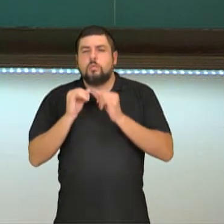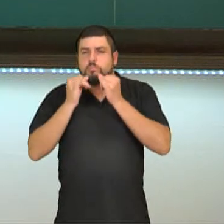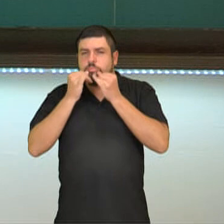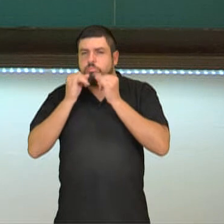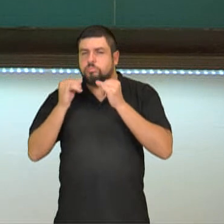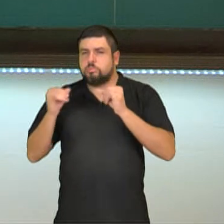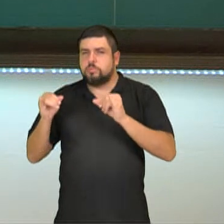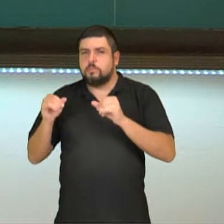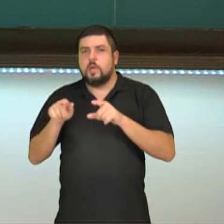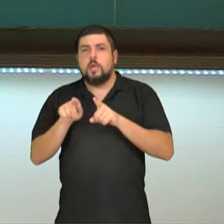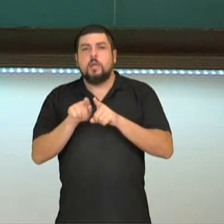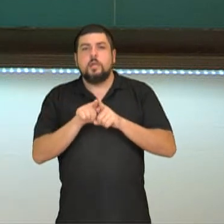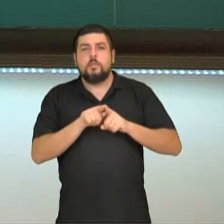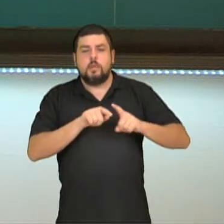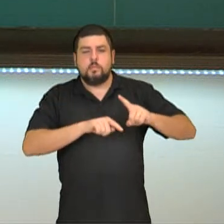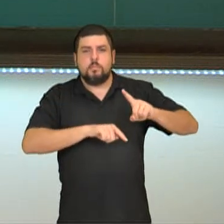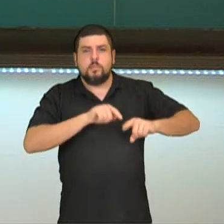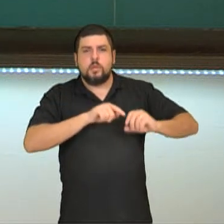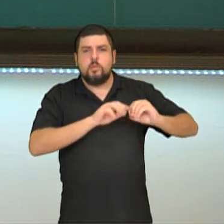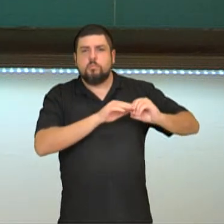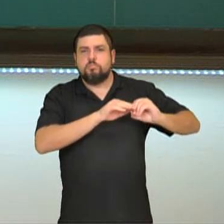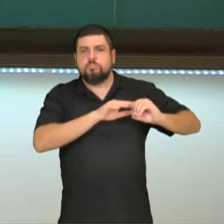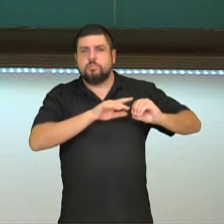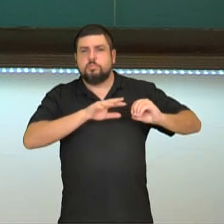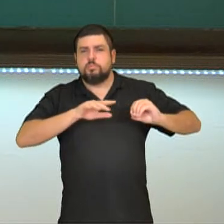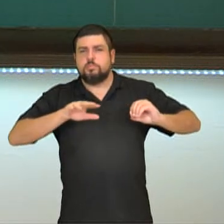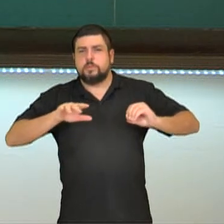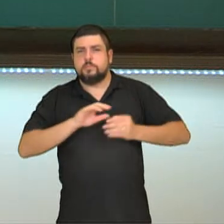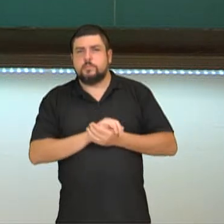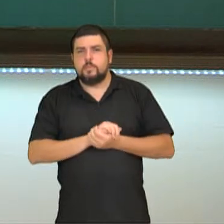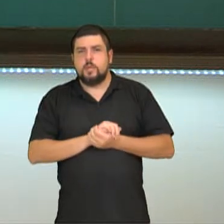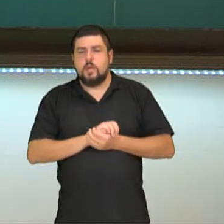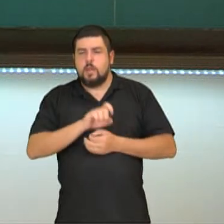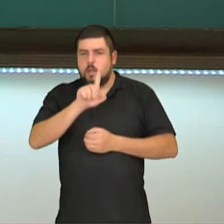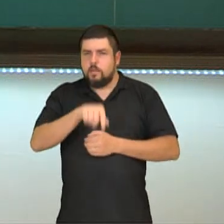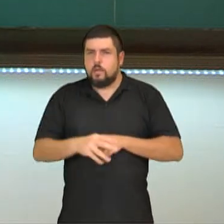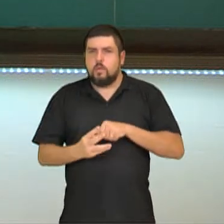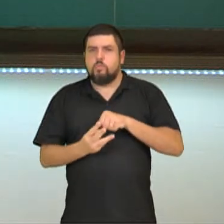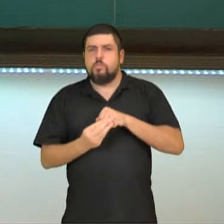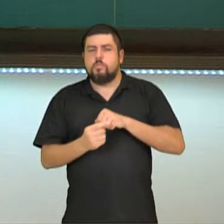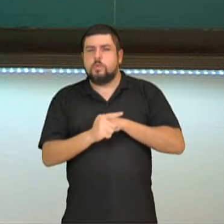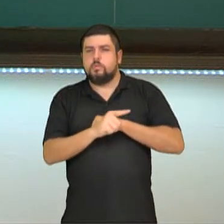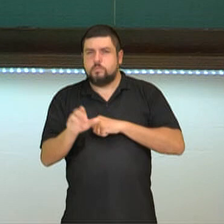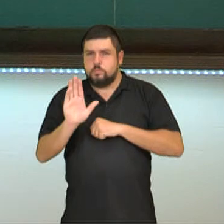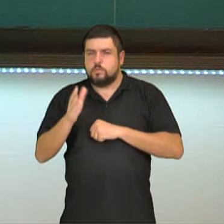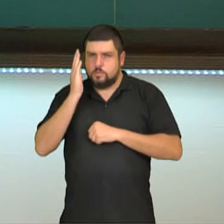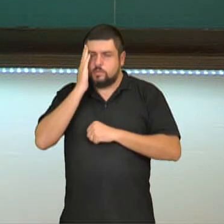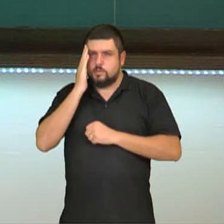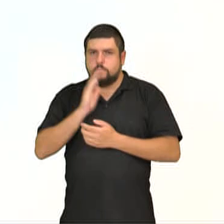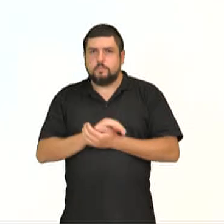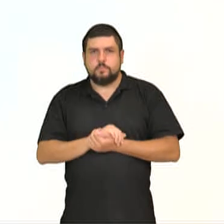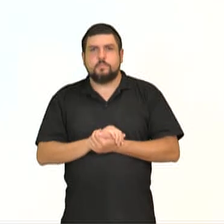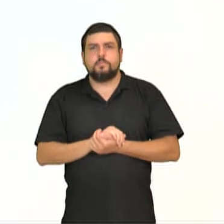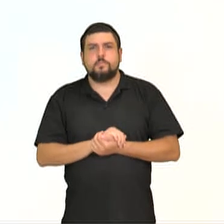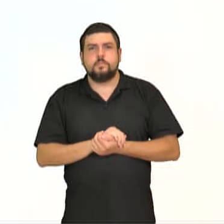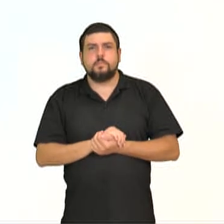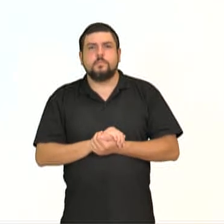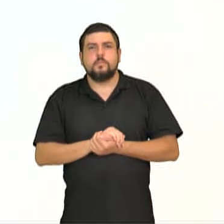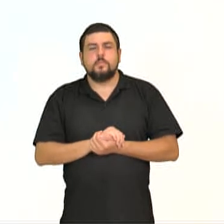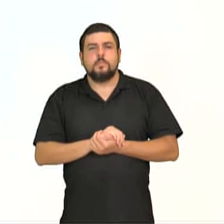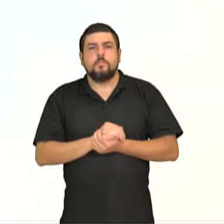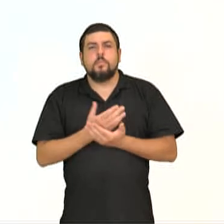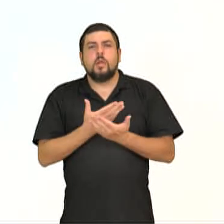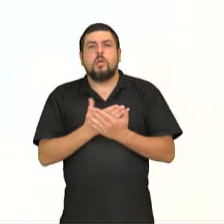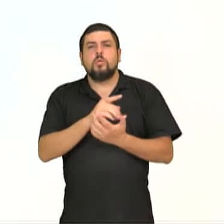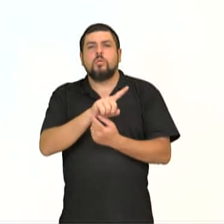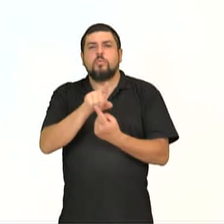uma retomada desses conhecimentos que já foram vistos antes, ok? Então é o seguinte, os objetivos dessa aula é mostrar o